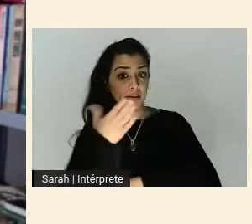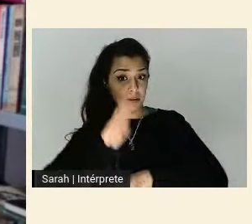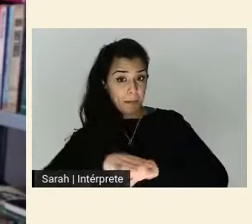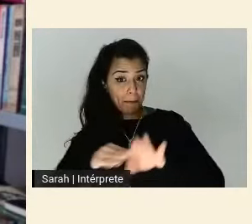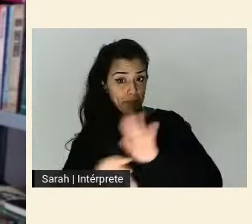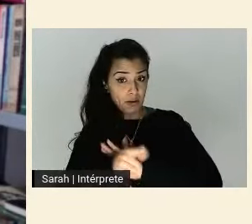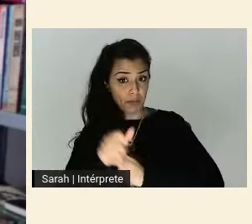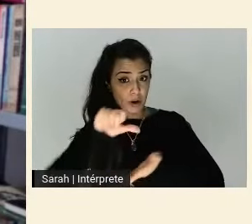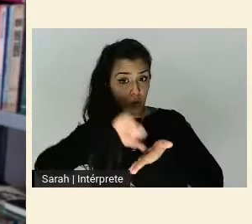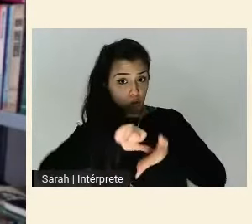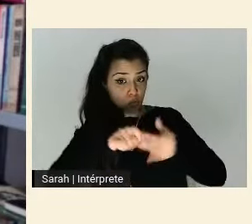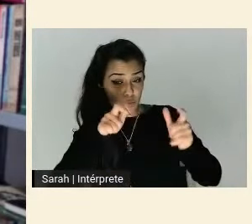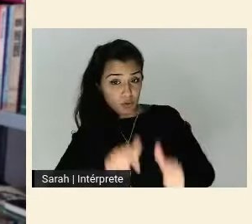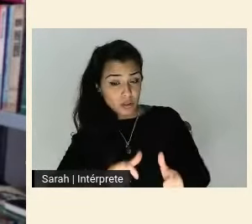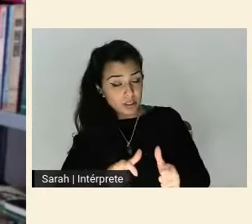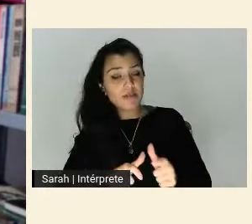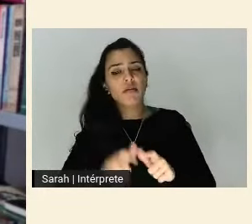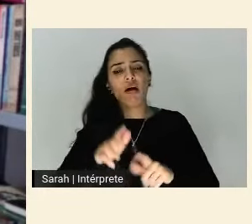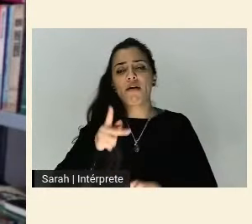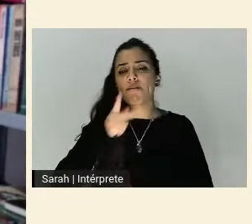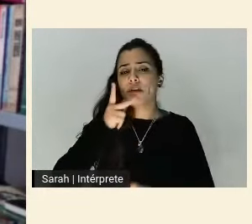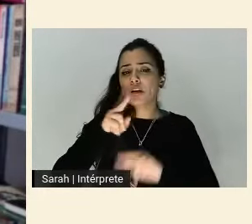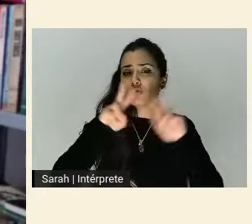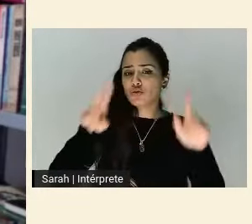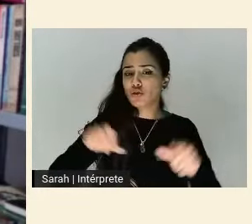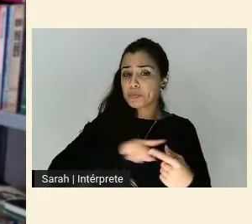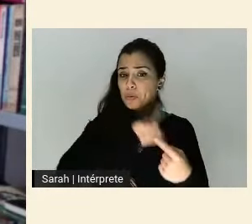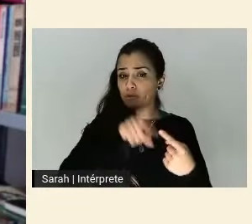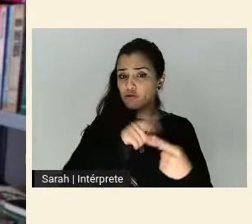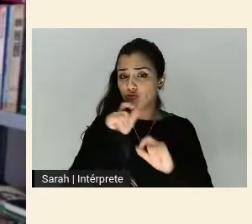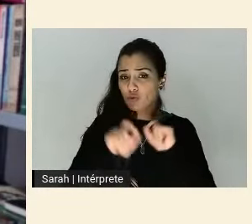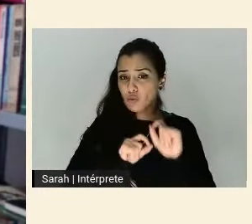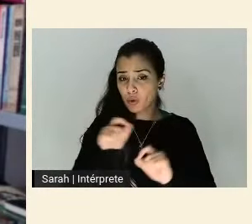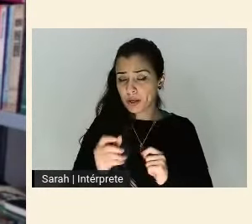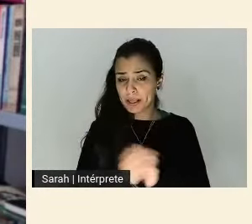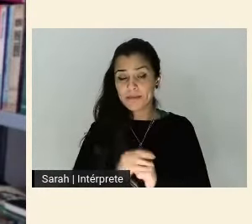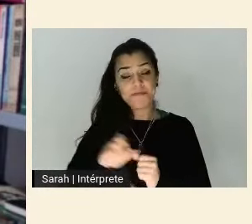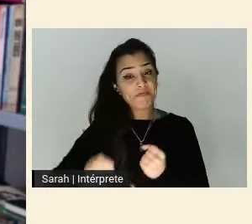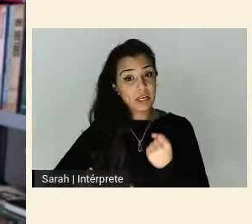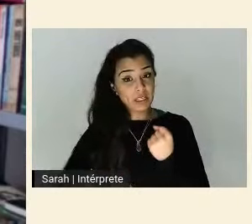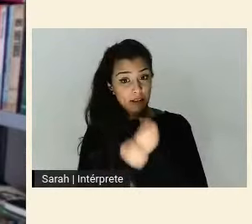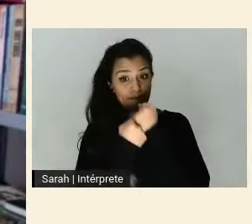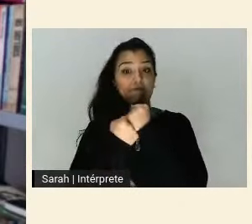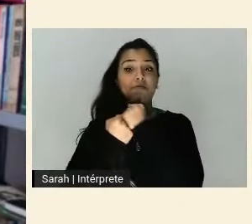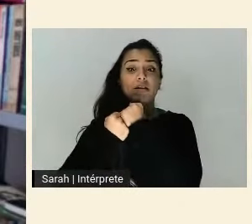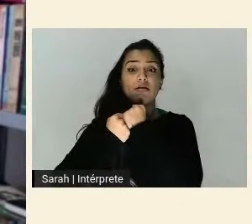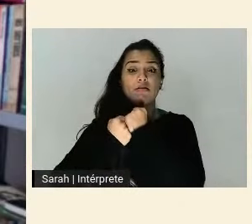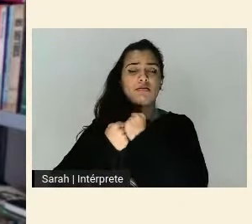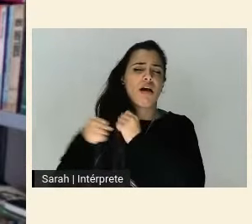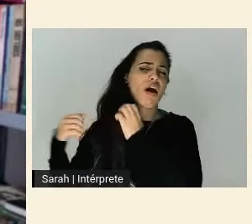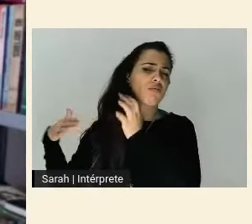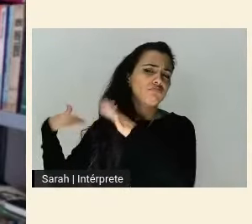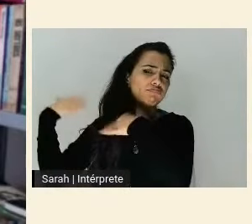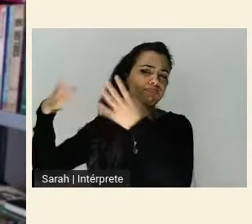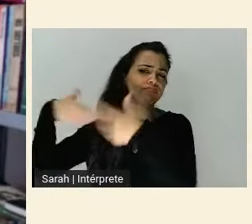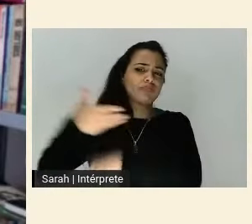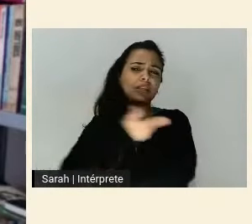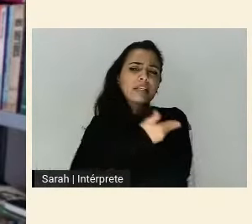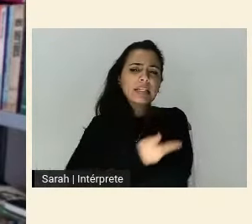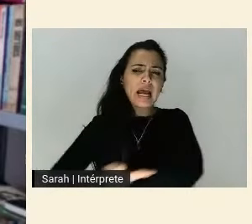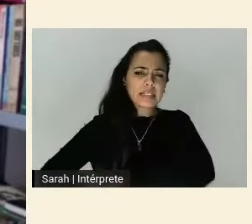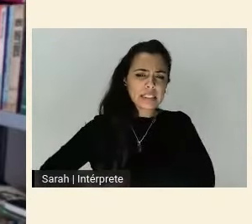centro, define os seguintes objetivos: defender as tradições e os interesses do